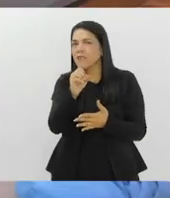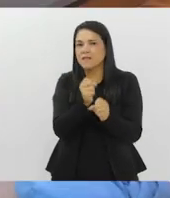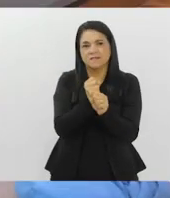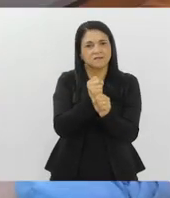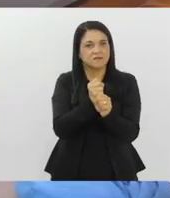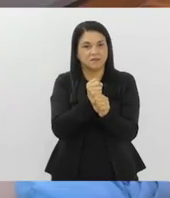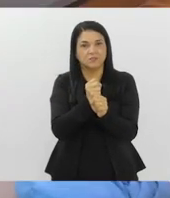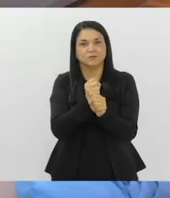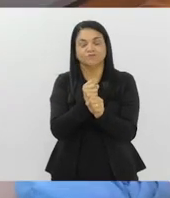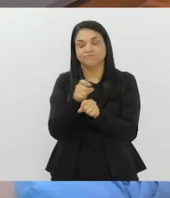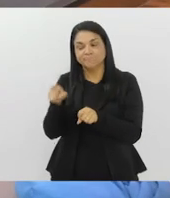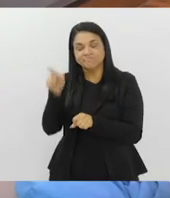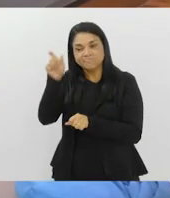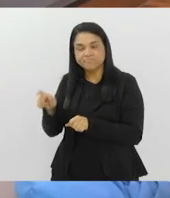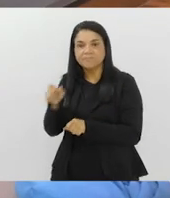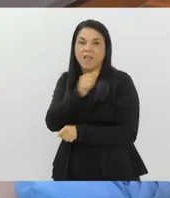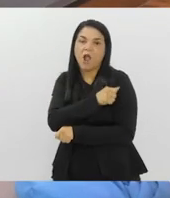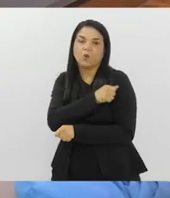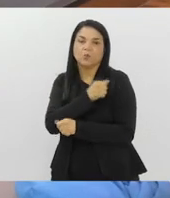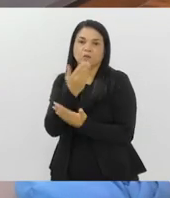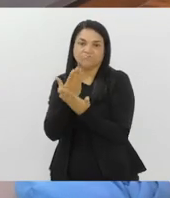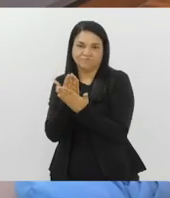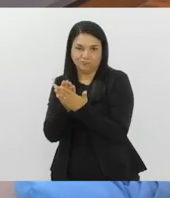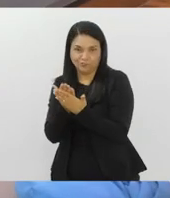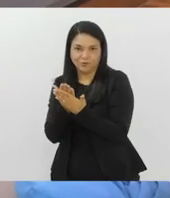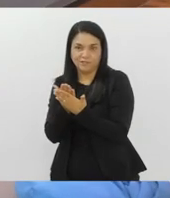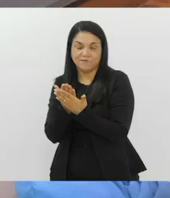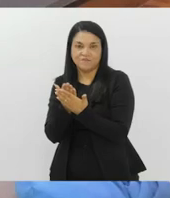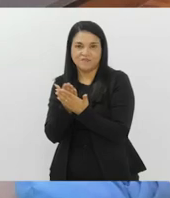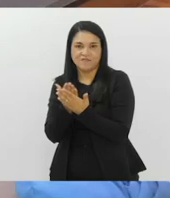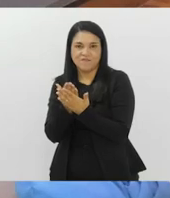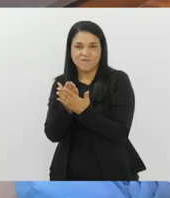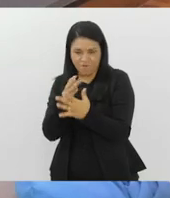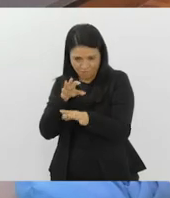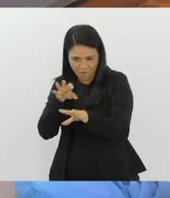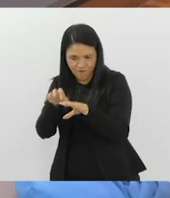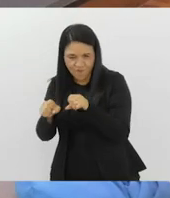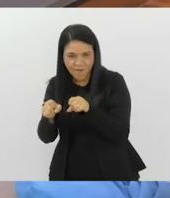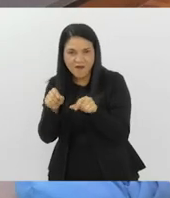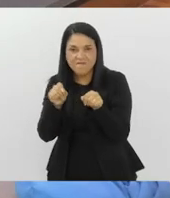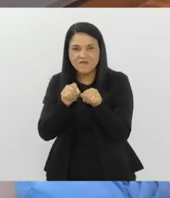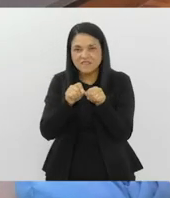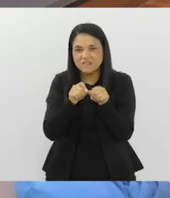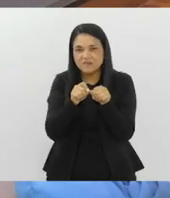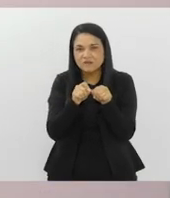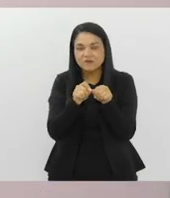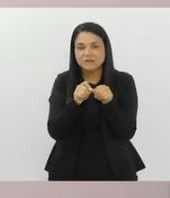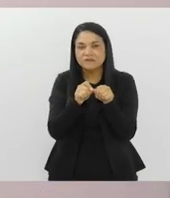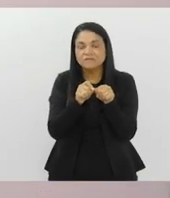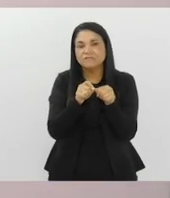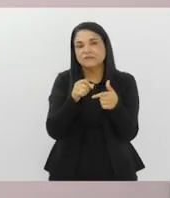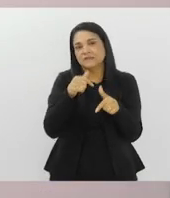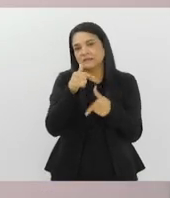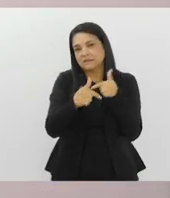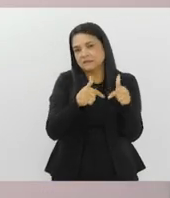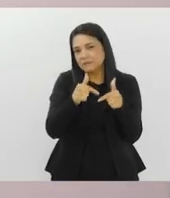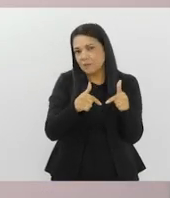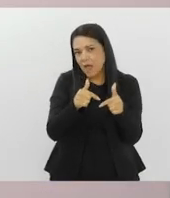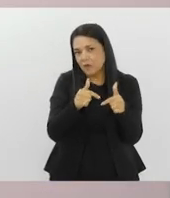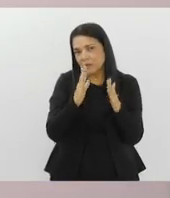o que eu sempre escuto é: vai se formar fazendo trabalhinho? Vai ser um profissional menos